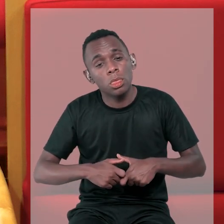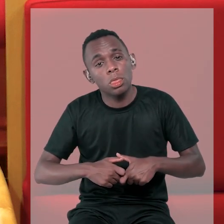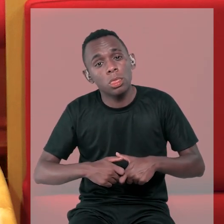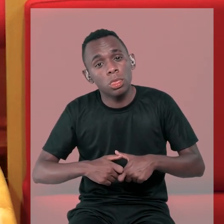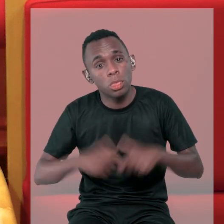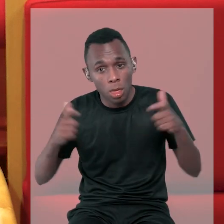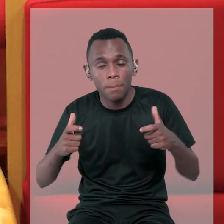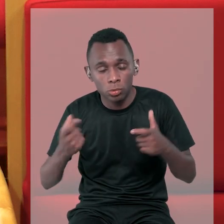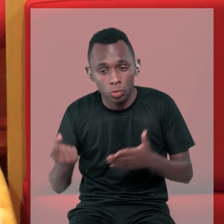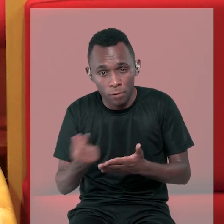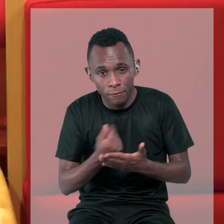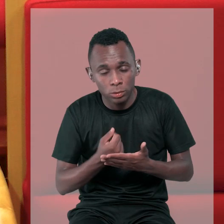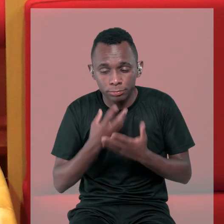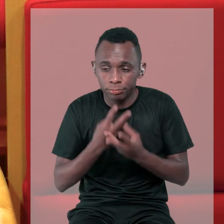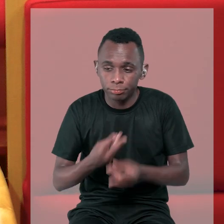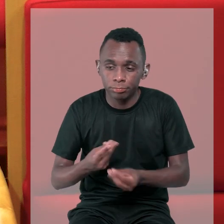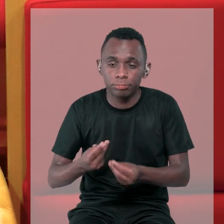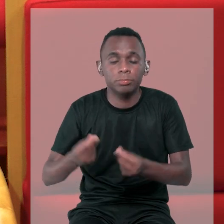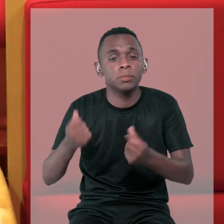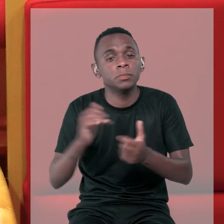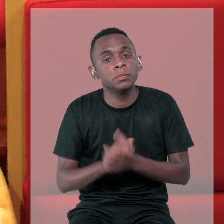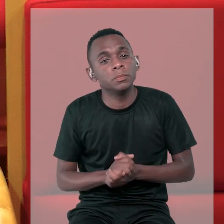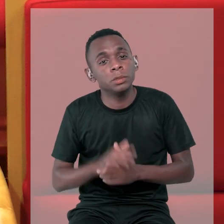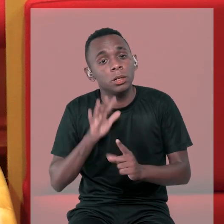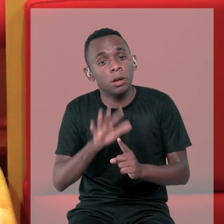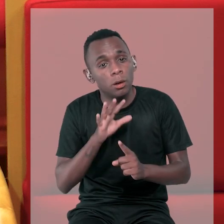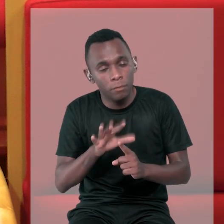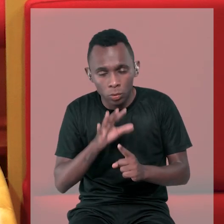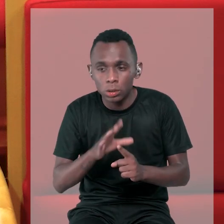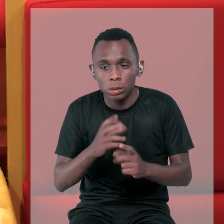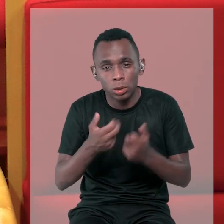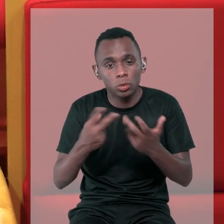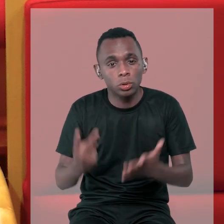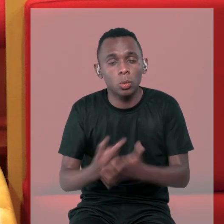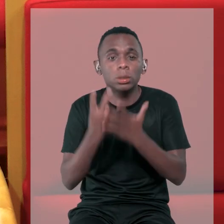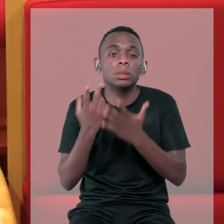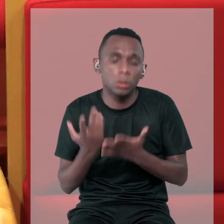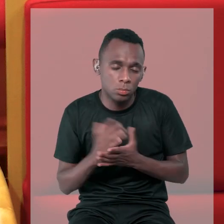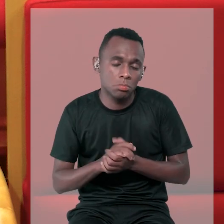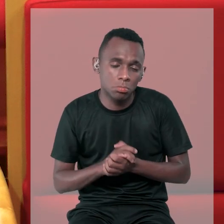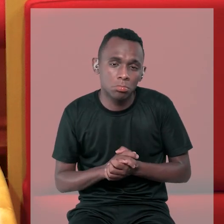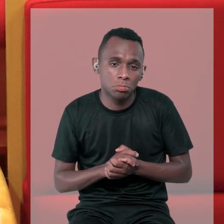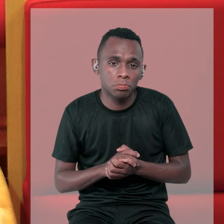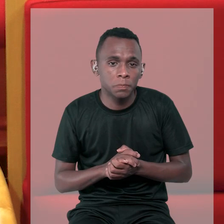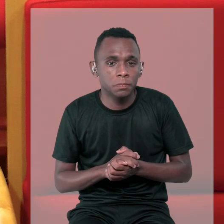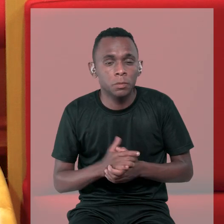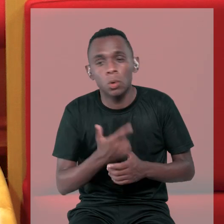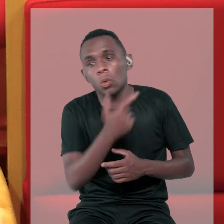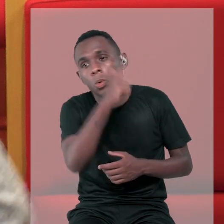escapando e influenciando os acontecimentos para outros destinos, digamos